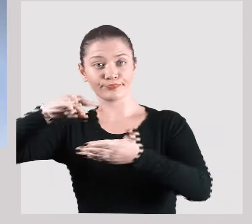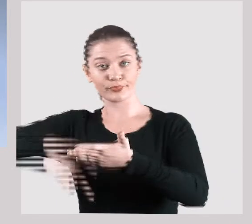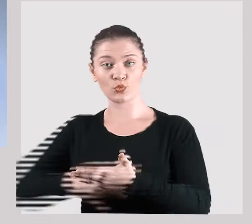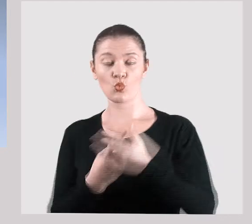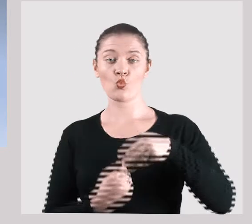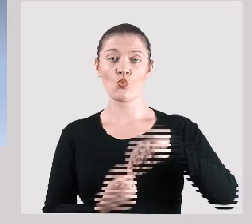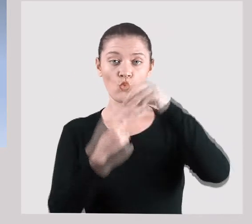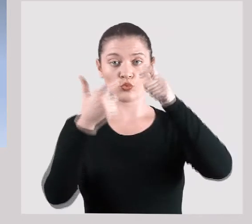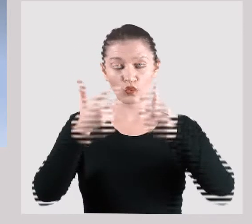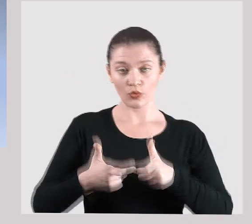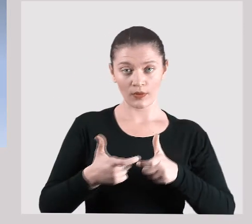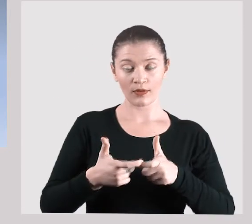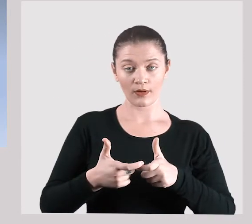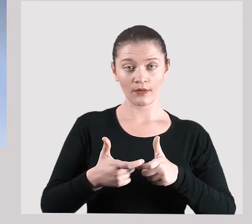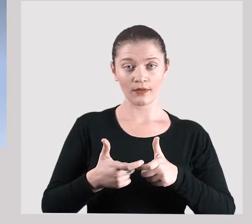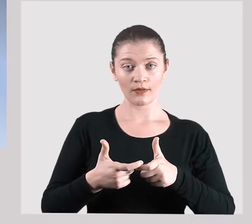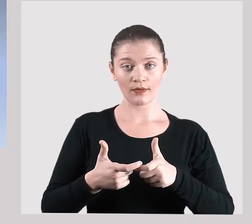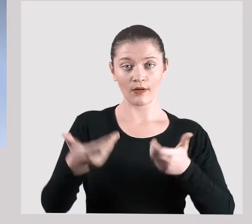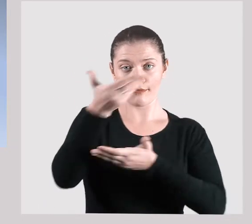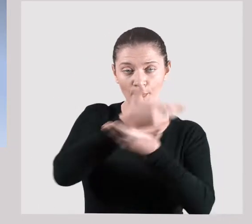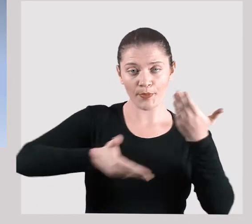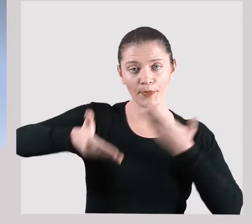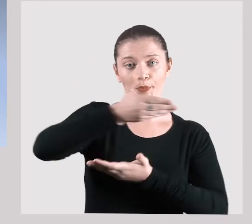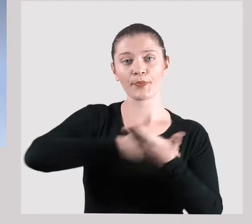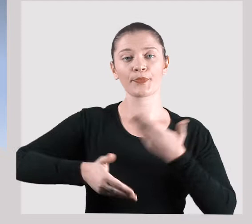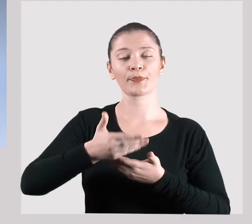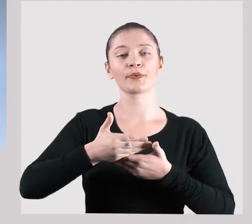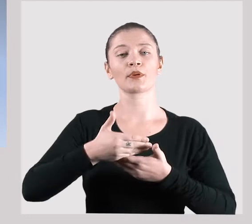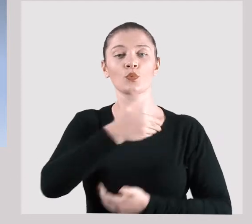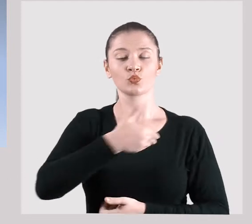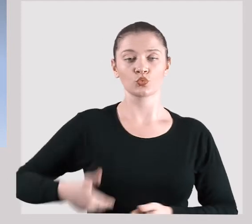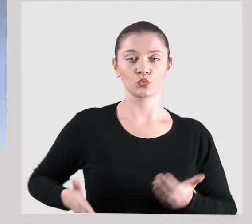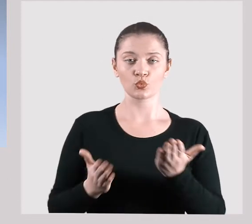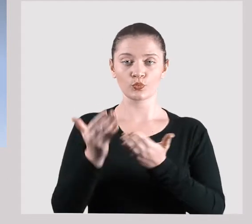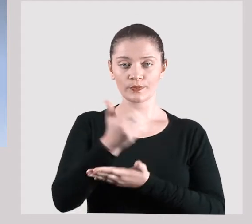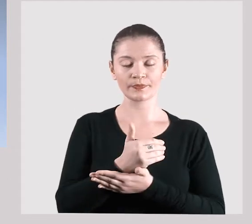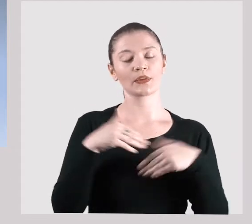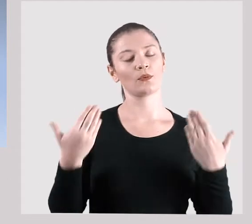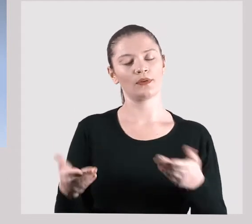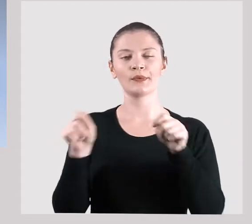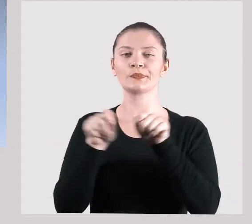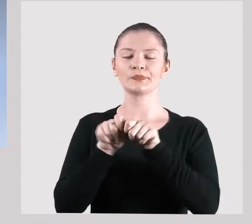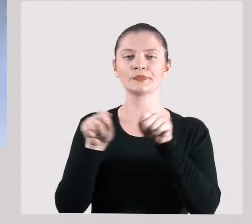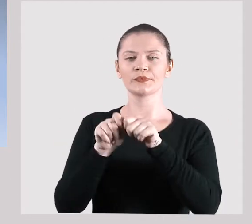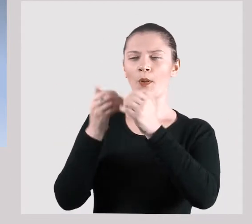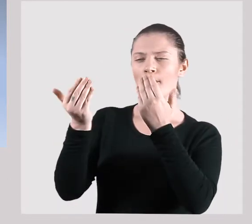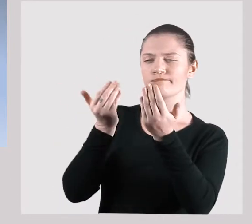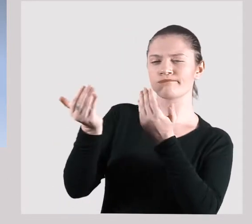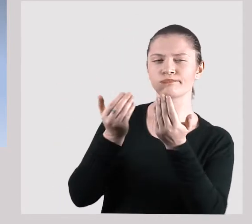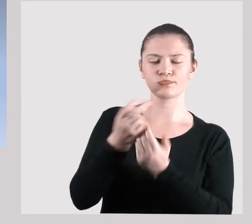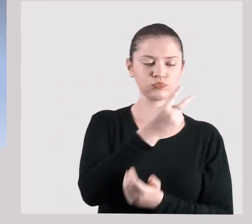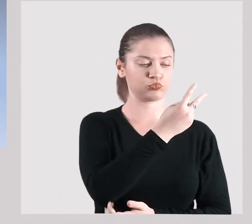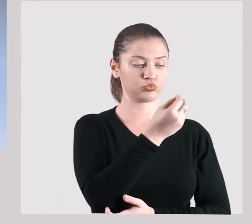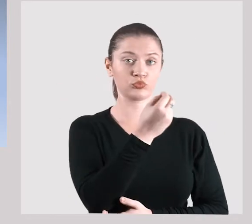centralizados, com os dados do governo. Então ele fez toda uma avaliação de 2001, aqui a gente tem o gráfico ao lado,